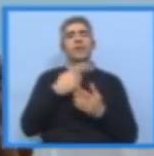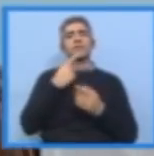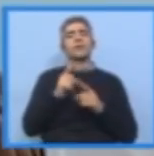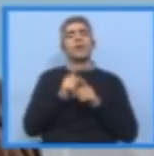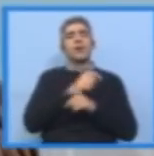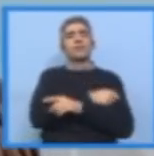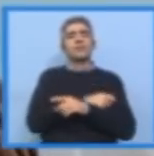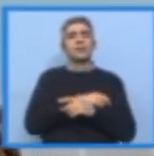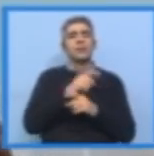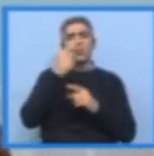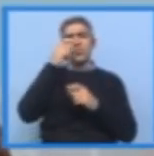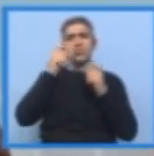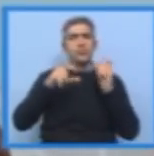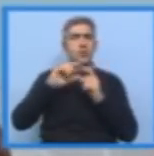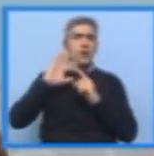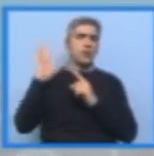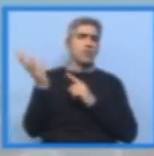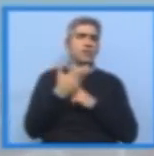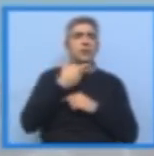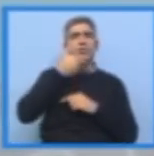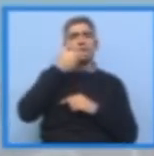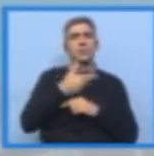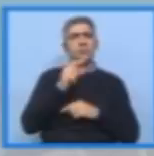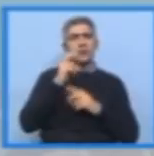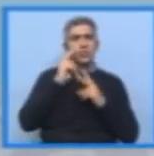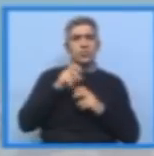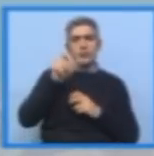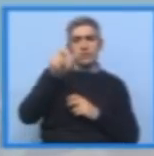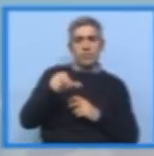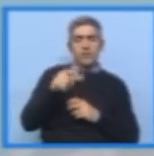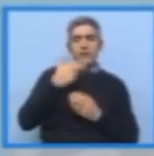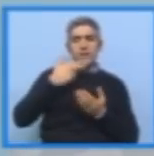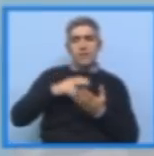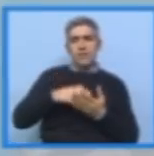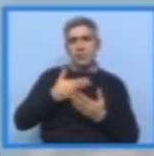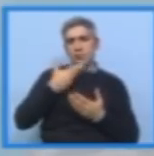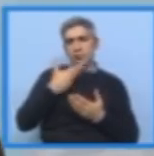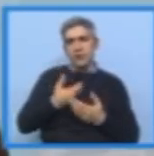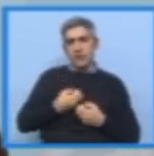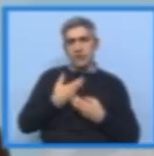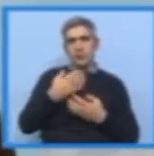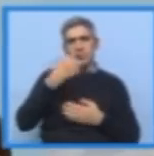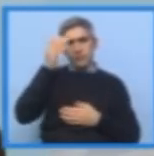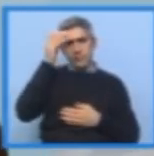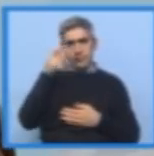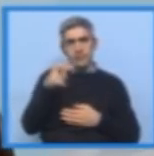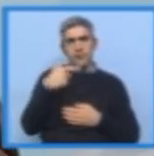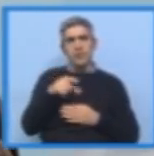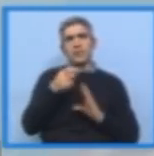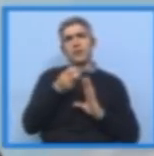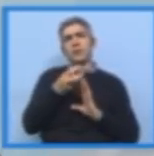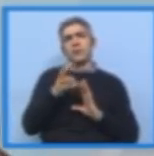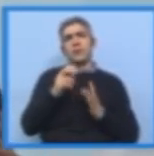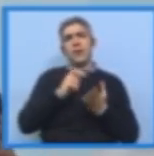a sabedoria, que vem agora descobrir em Jesus a verdadeira sabedoria. Não é? Enfim, isto tem tantos...